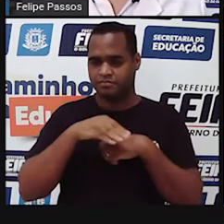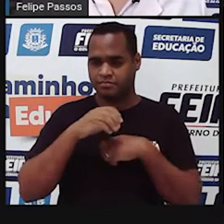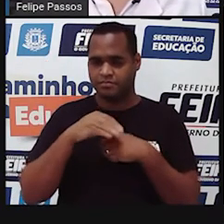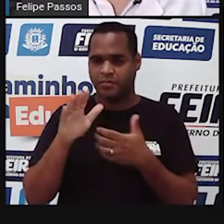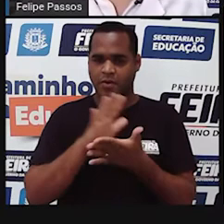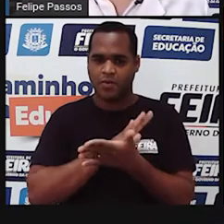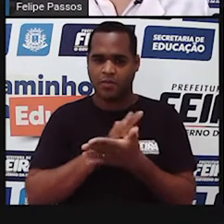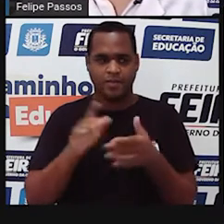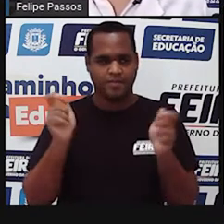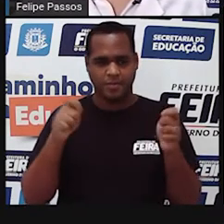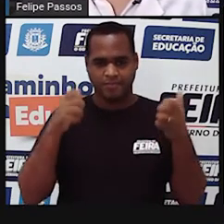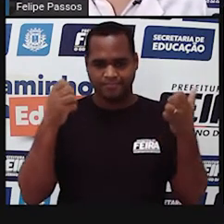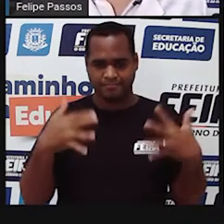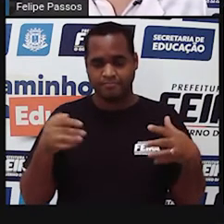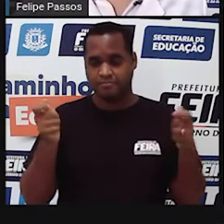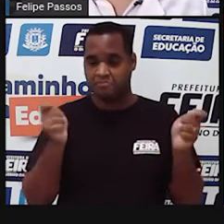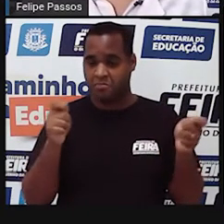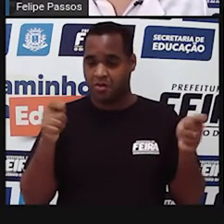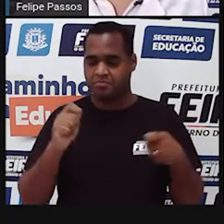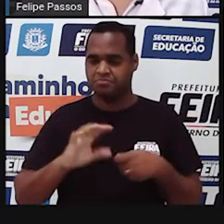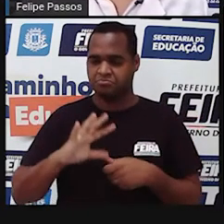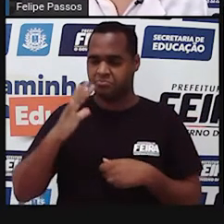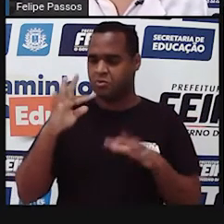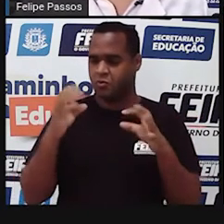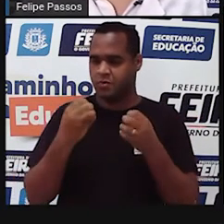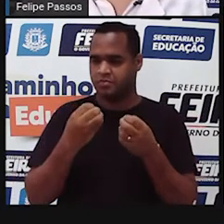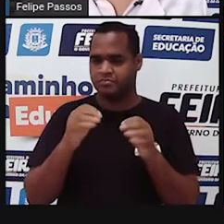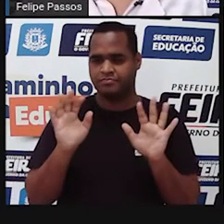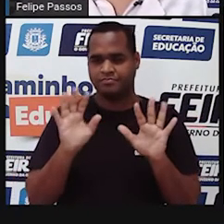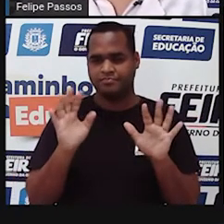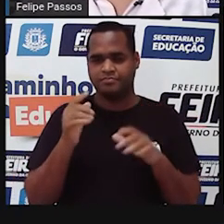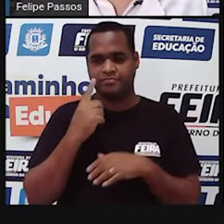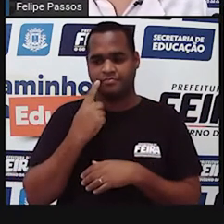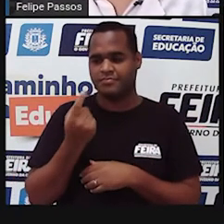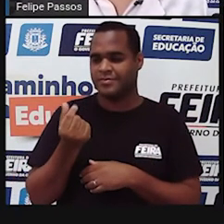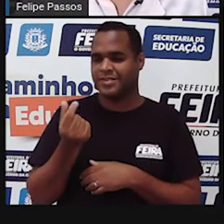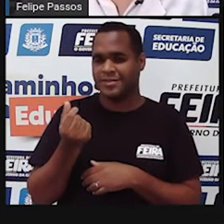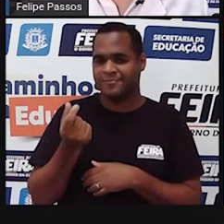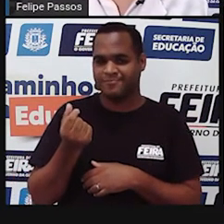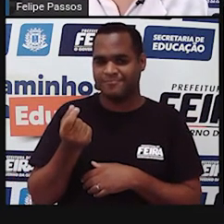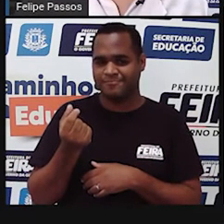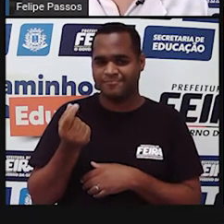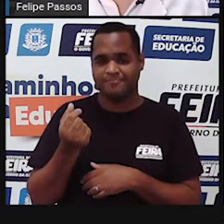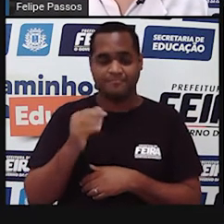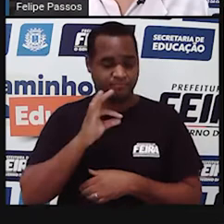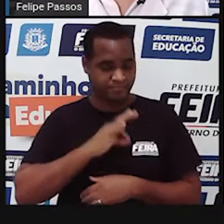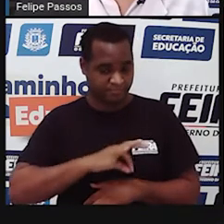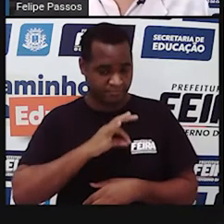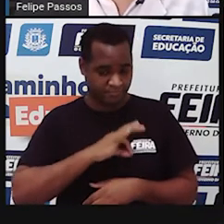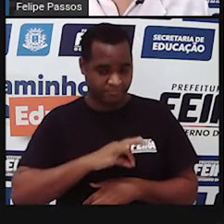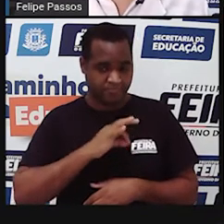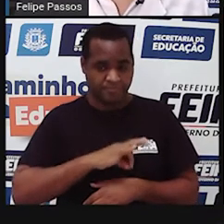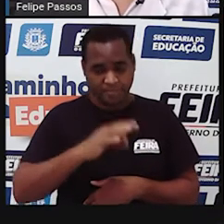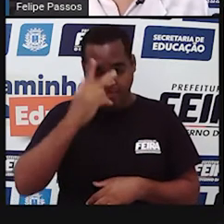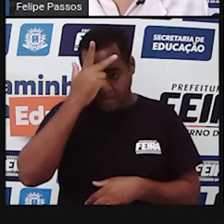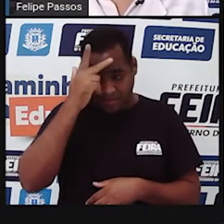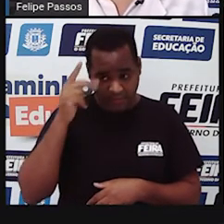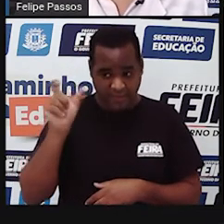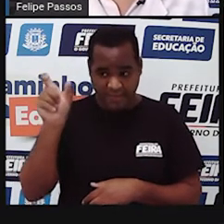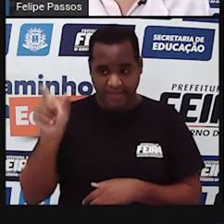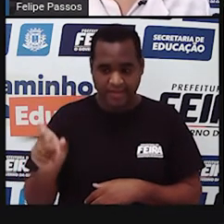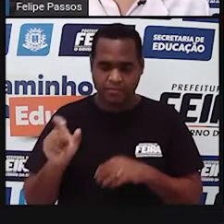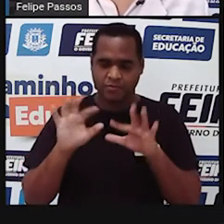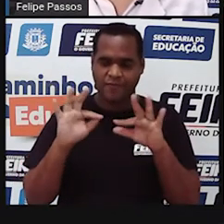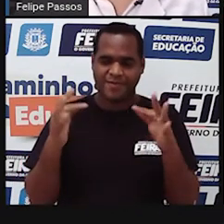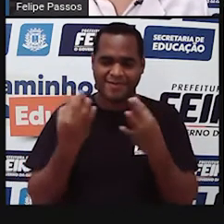são todas, mas algumas possibilidades. A renda, sabe o que é renda? É quanto que uma pessoa ou uma